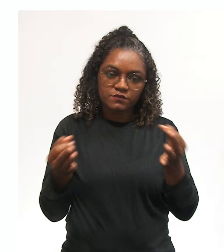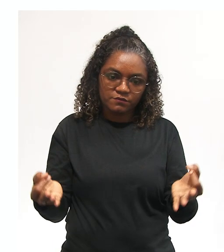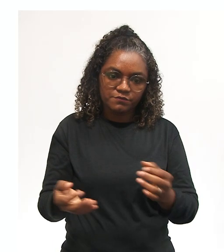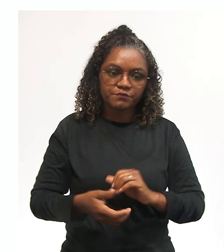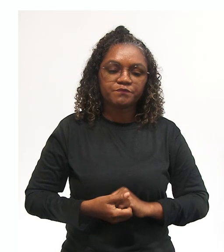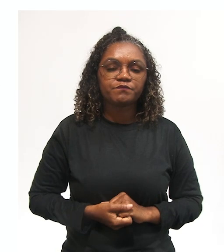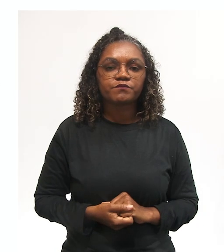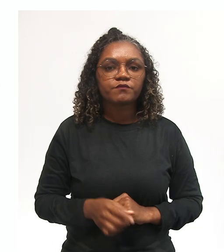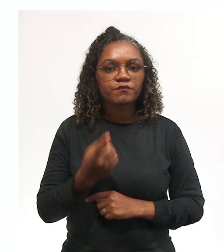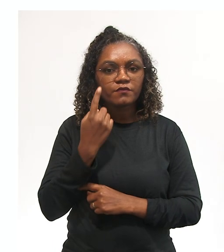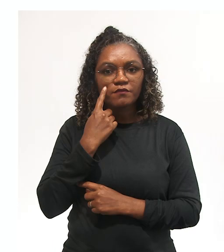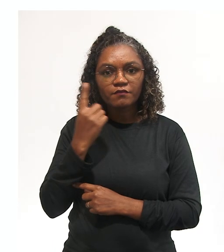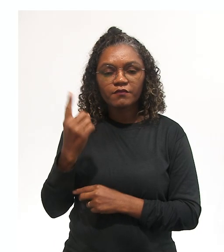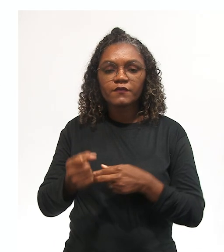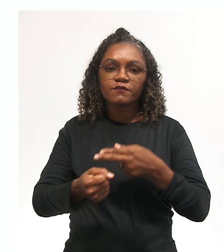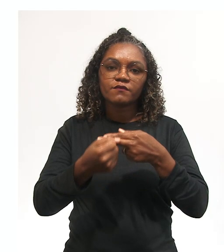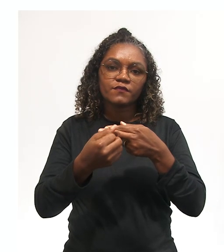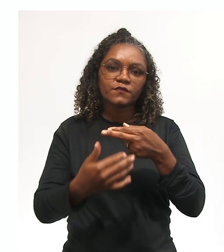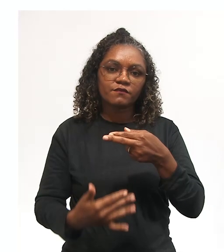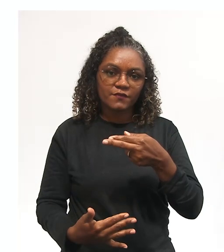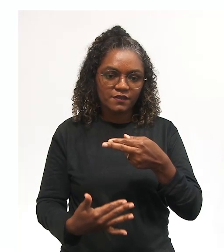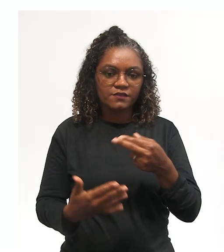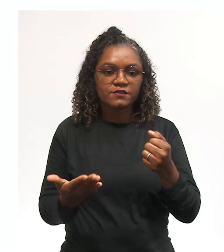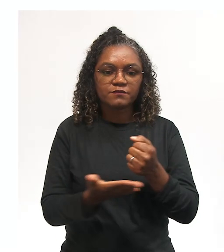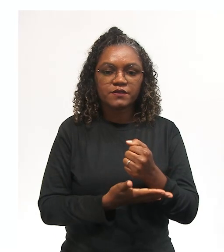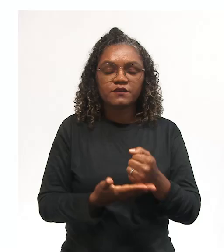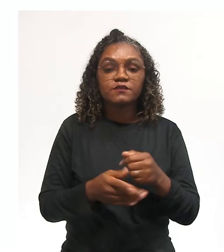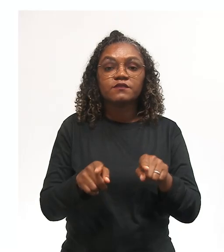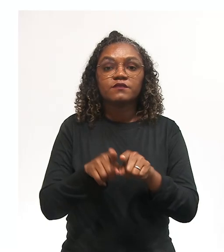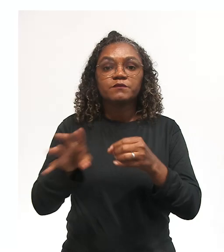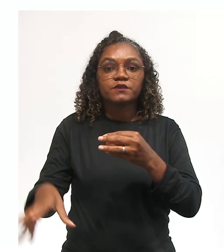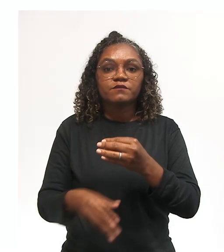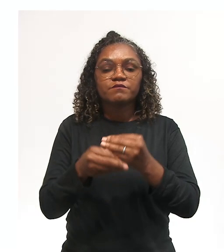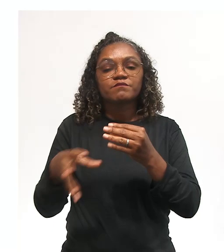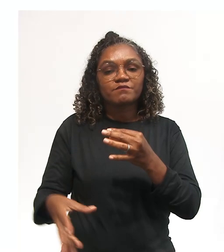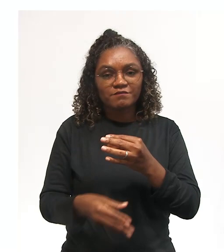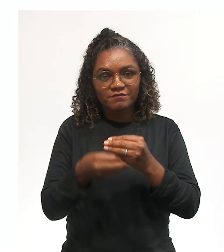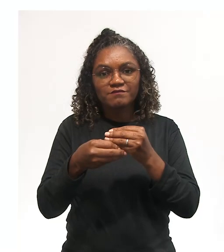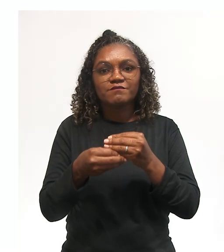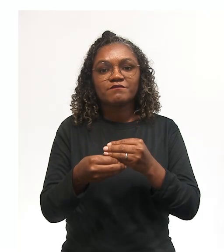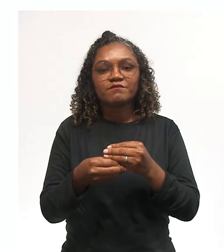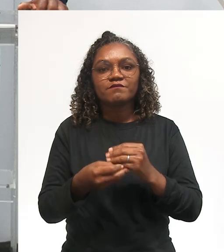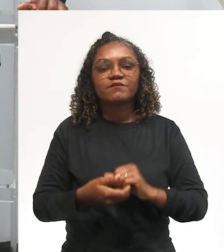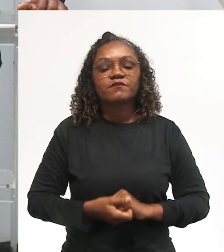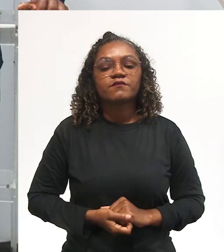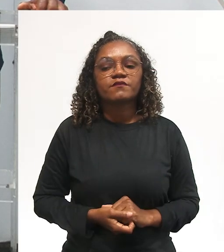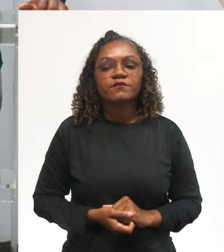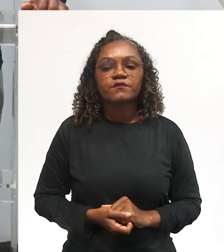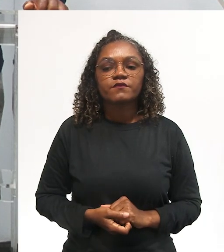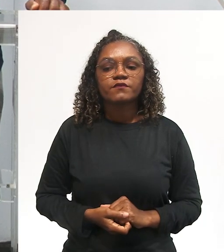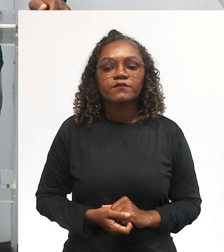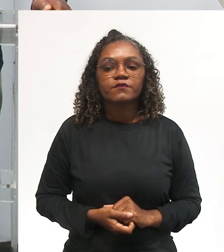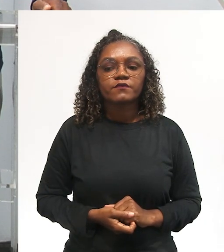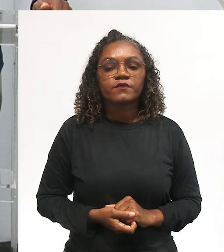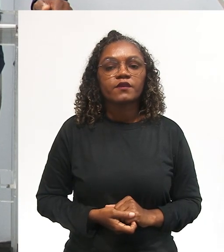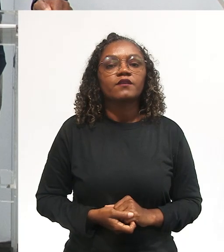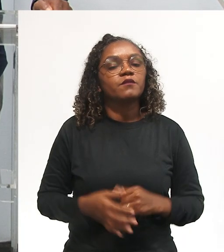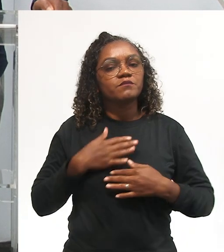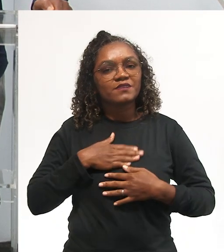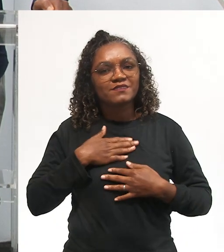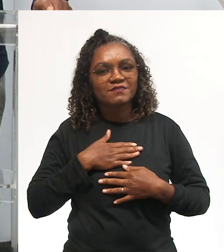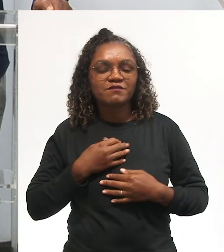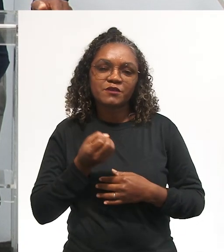as referências básicas e as referências complementares. Foi um prazer estar